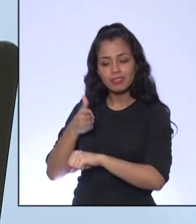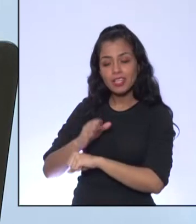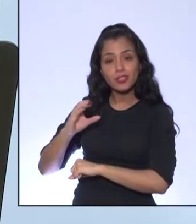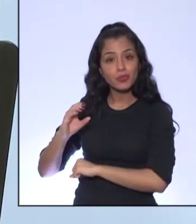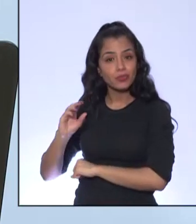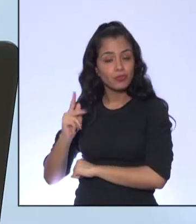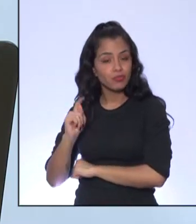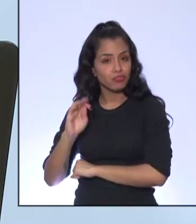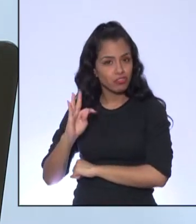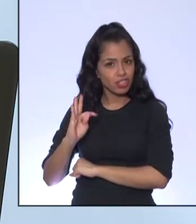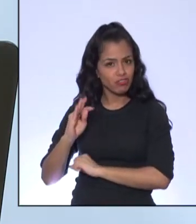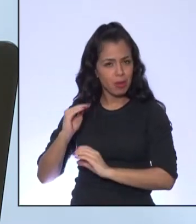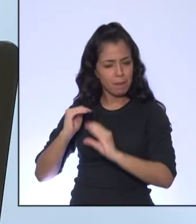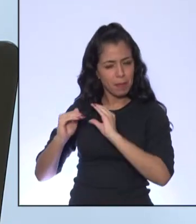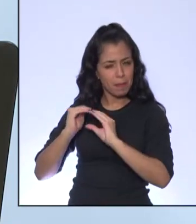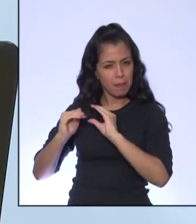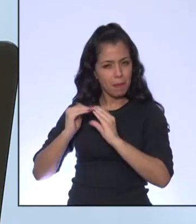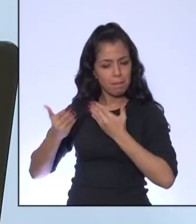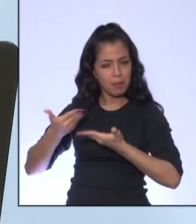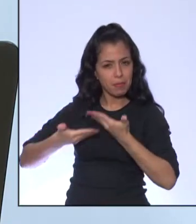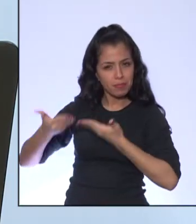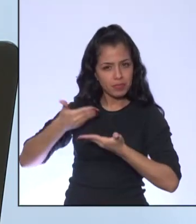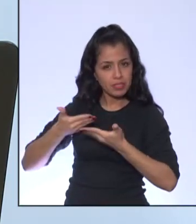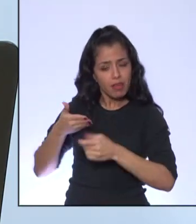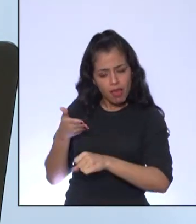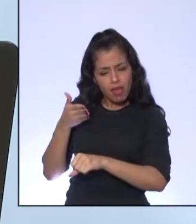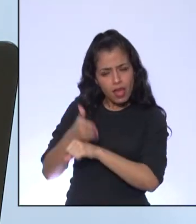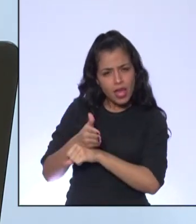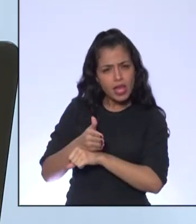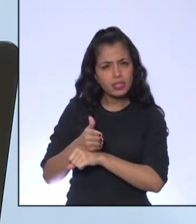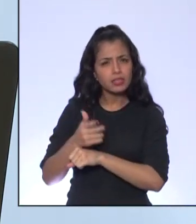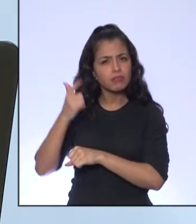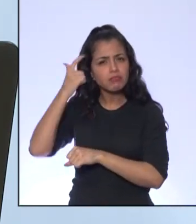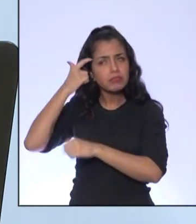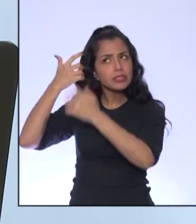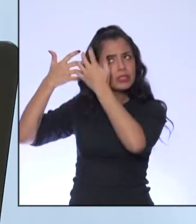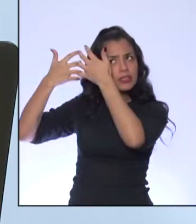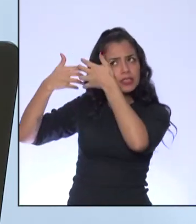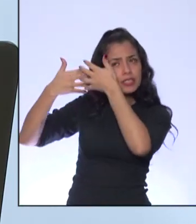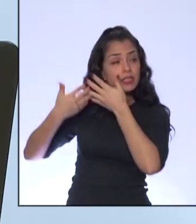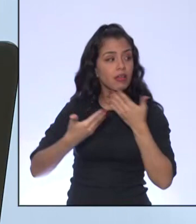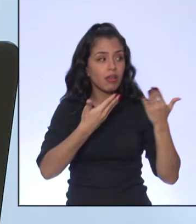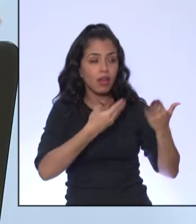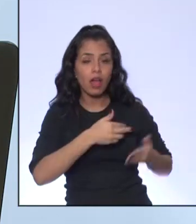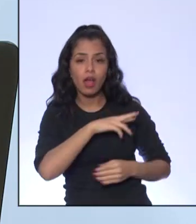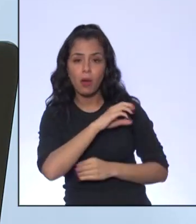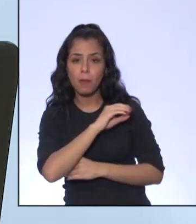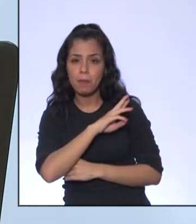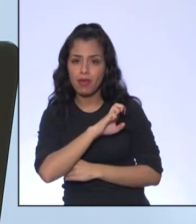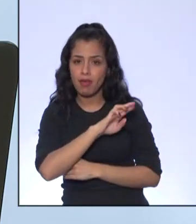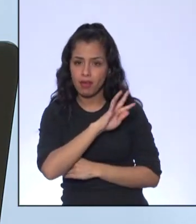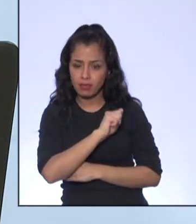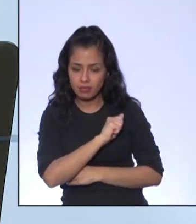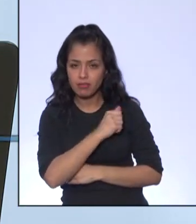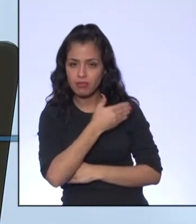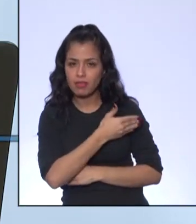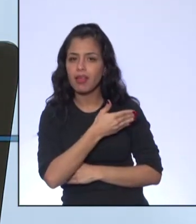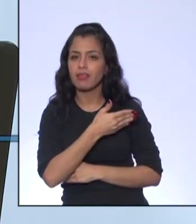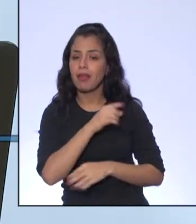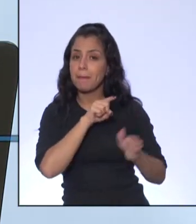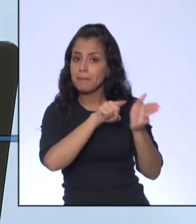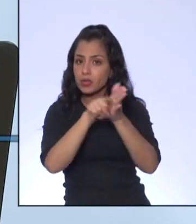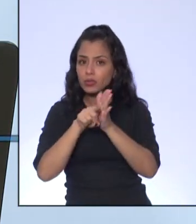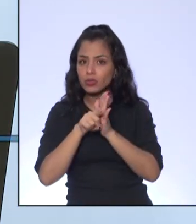pouquinho, digita a resposta de vocês, pensem nas perguntas que a Roberta falou e tentem interagir um pouquinho